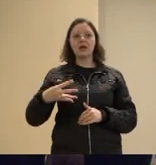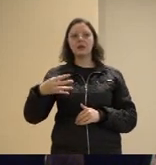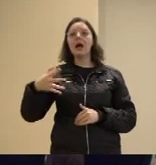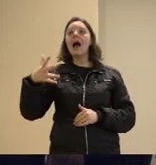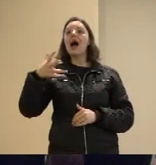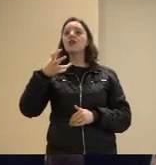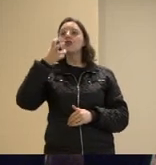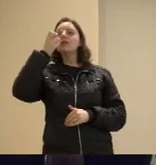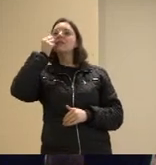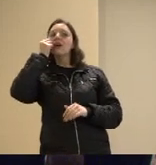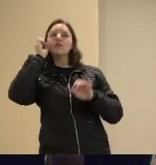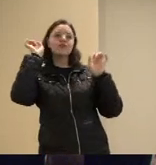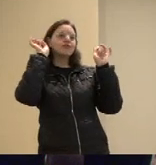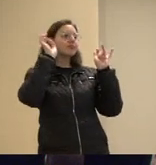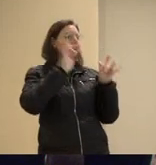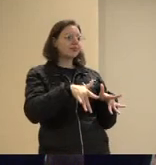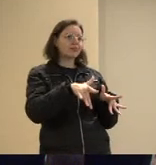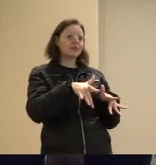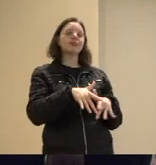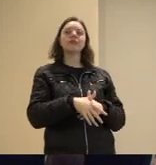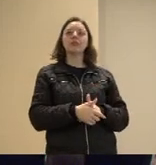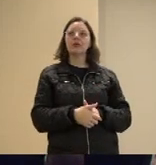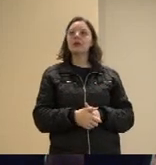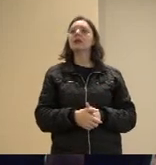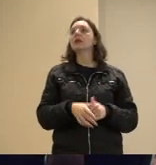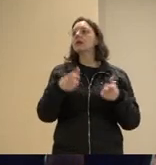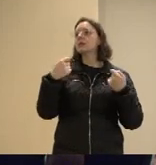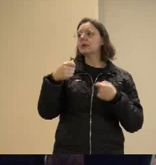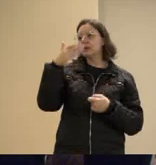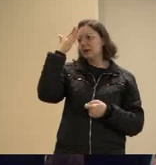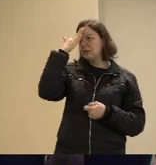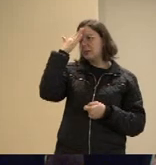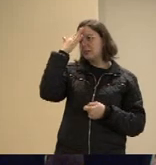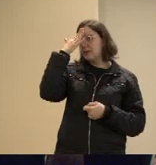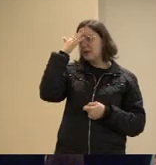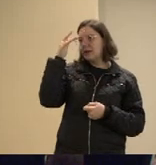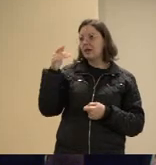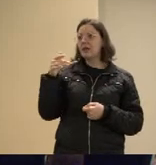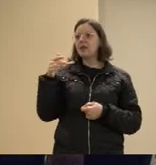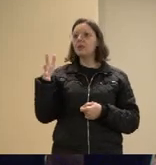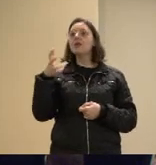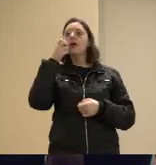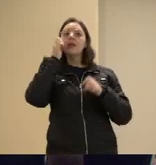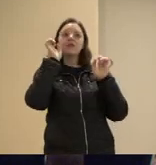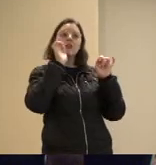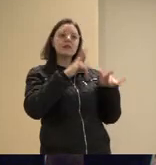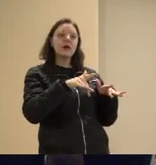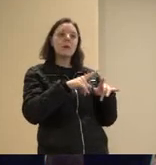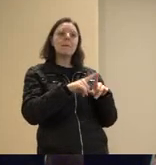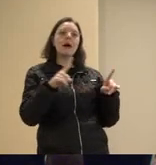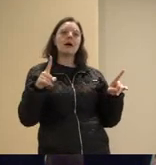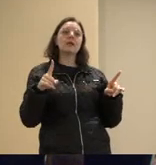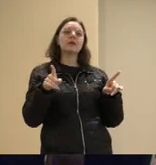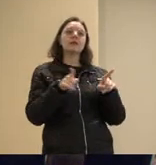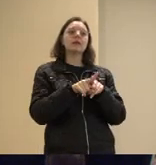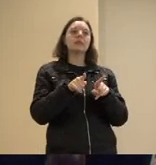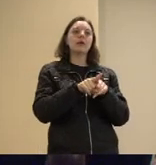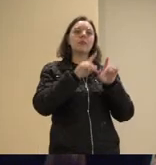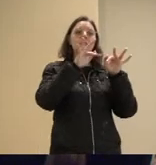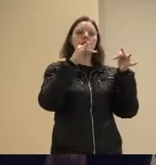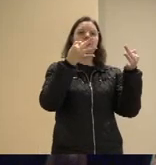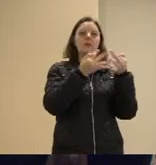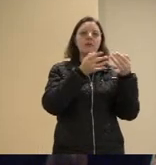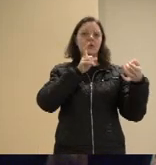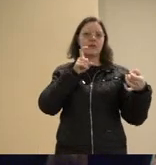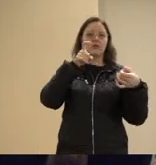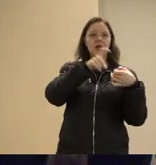E não, só que a gente tem que considerar que são devoluções não só de adoção, mas um encaminhamento para a família extensa também